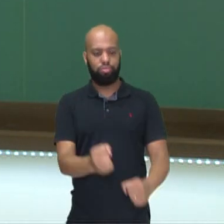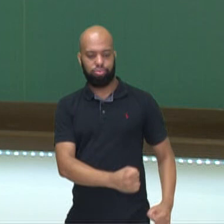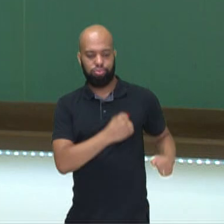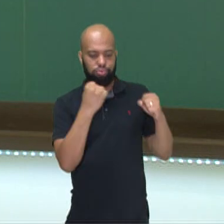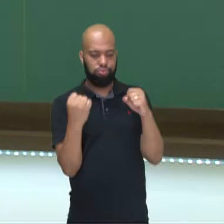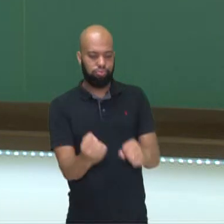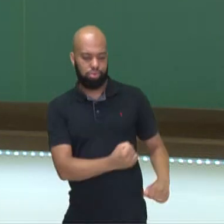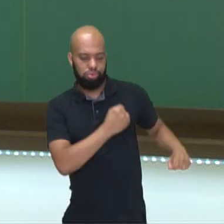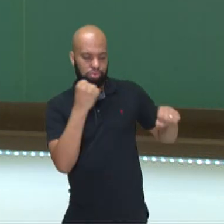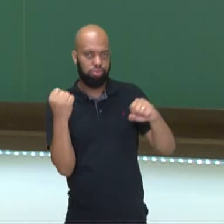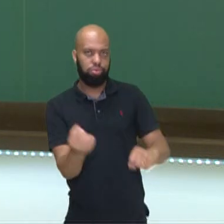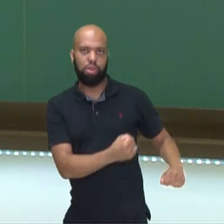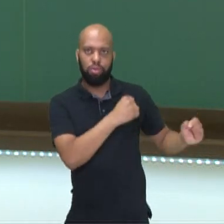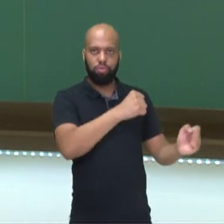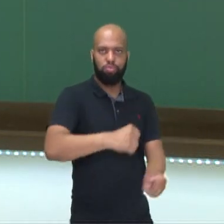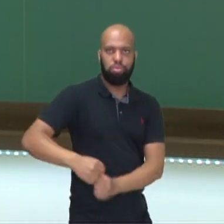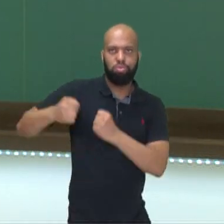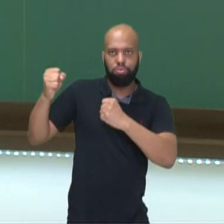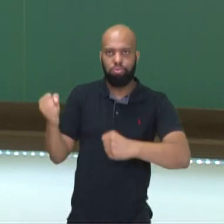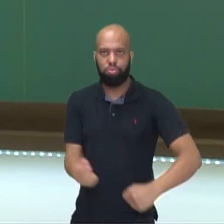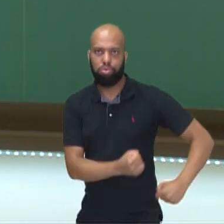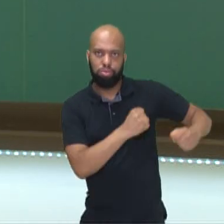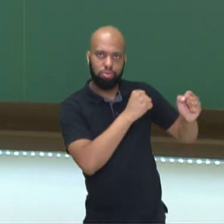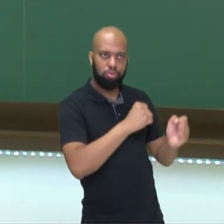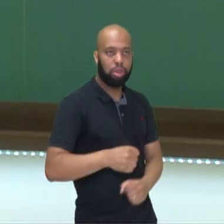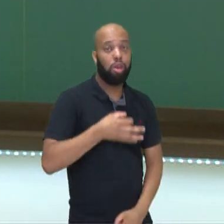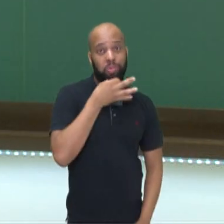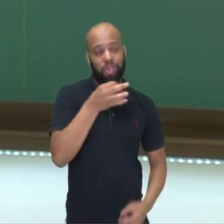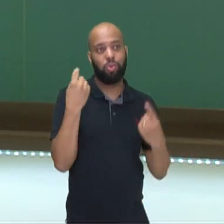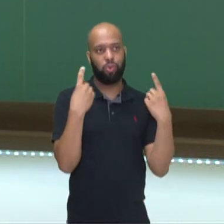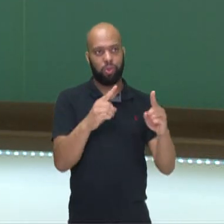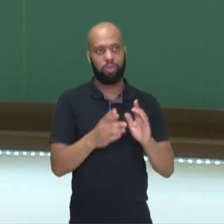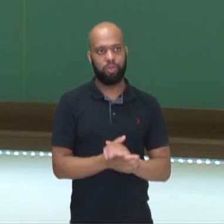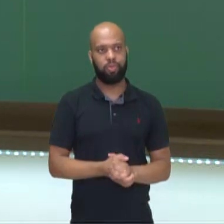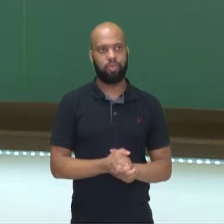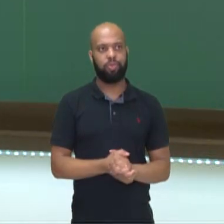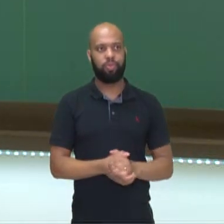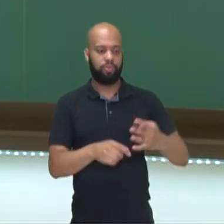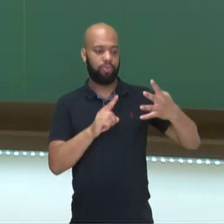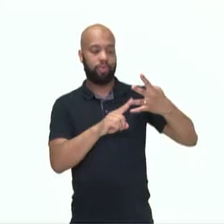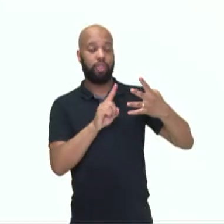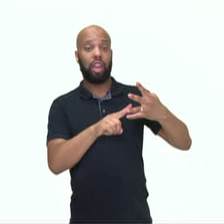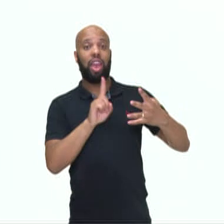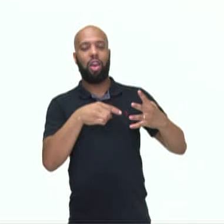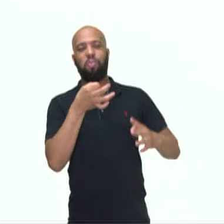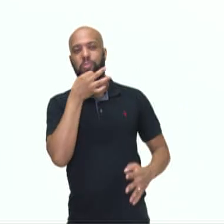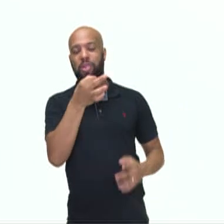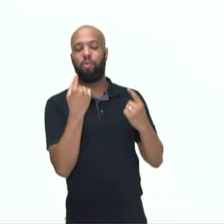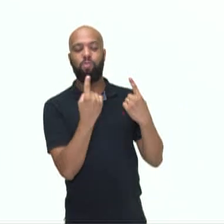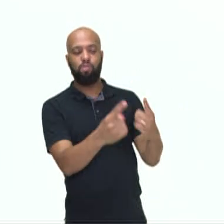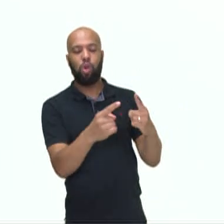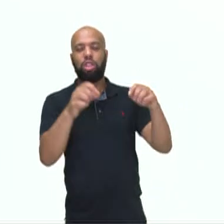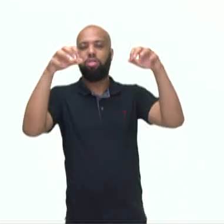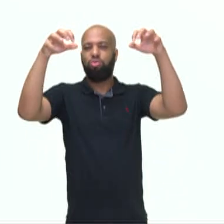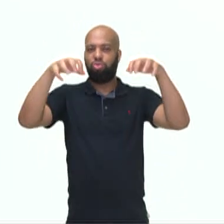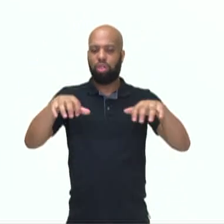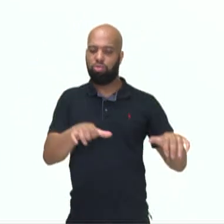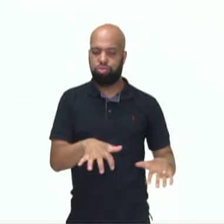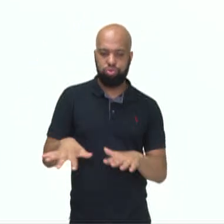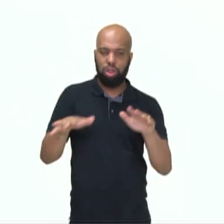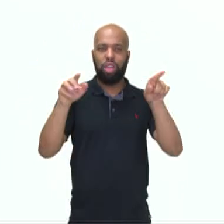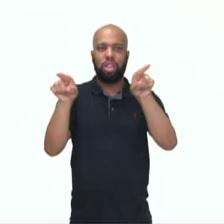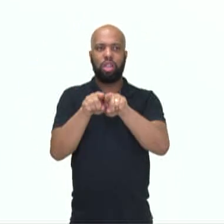crítica. Então, observa aqui comigo. Uma crítica às enchentes e